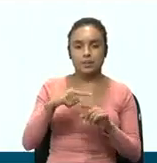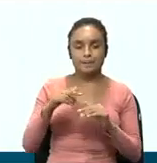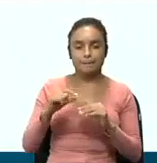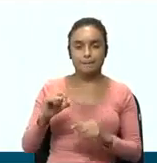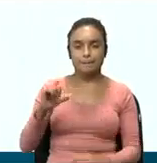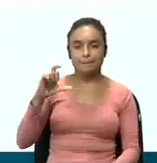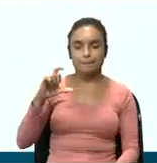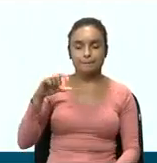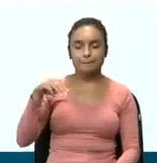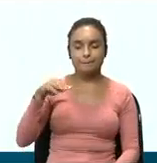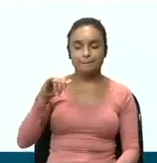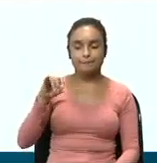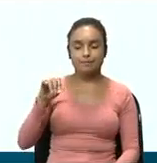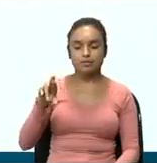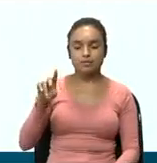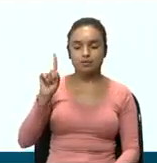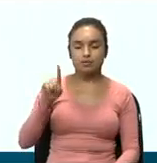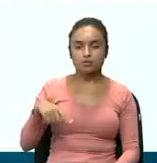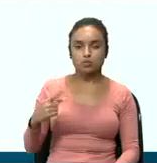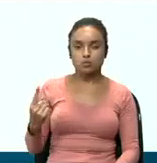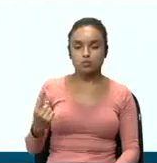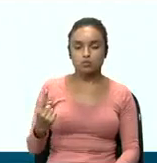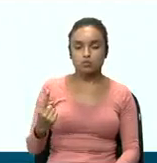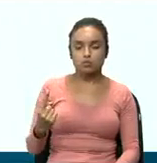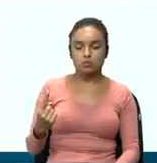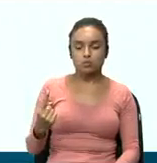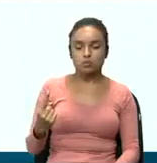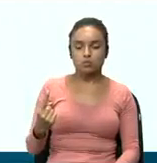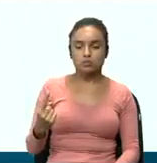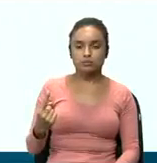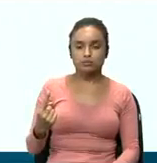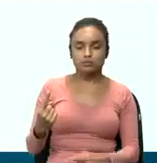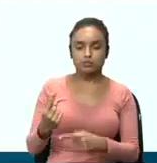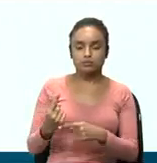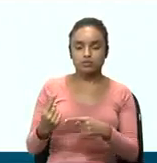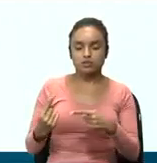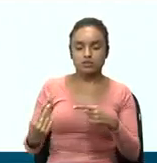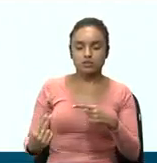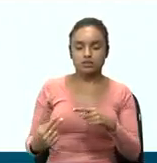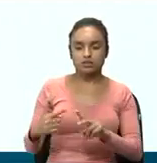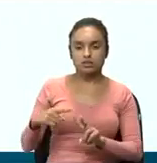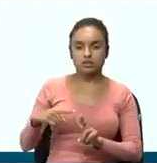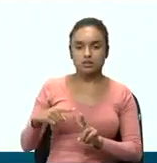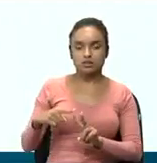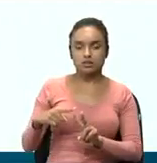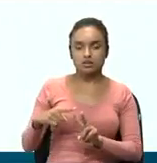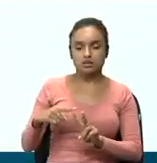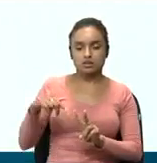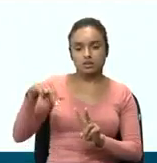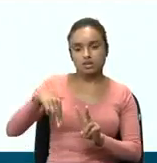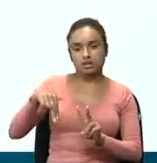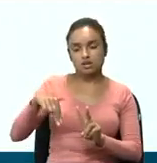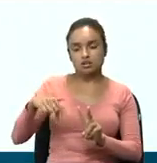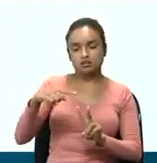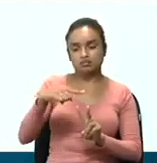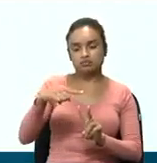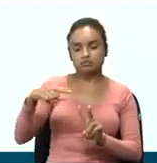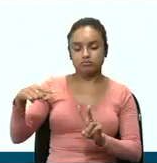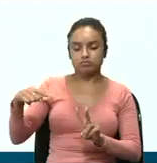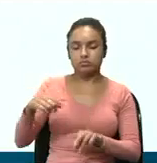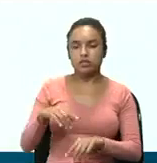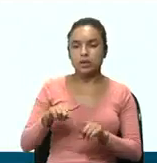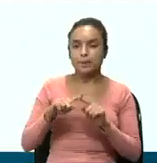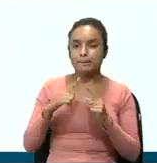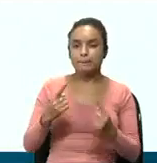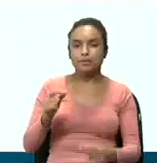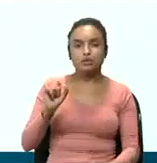maior que 1 sobre raiz de n. Ok? Agora, eu vou